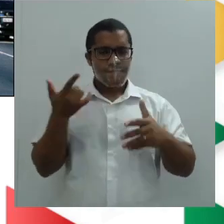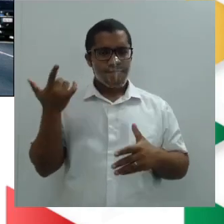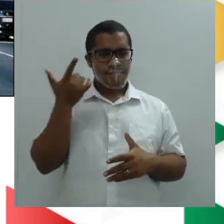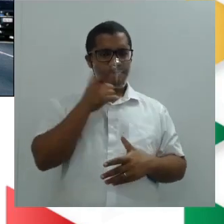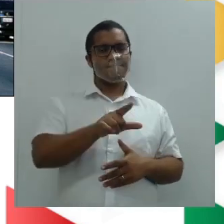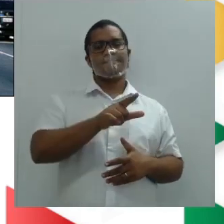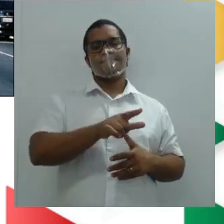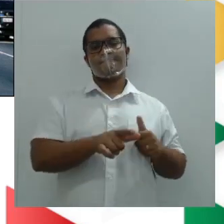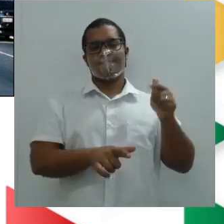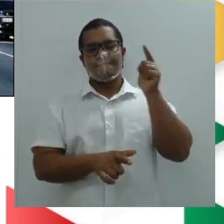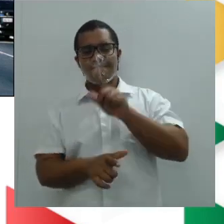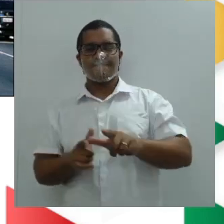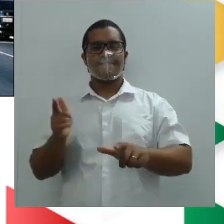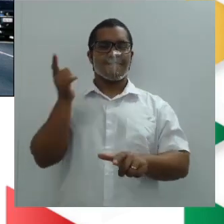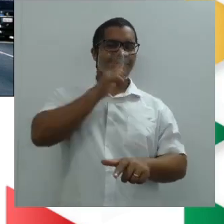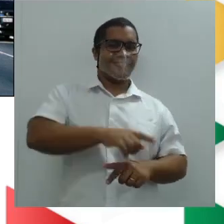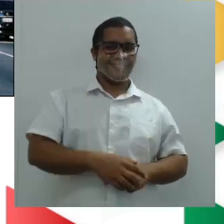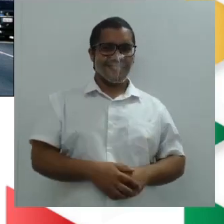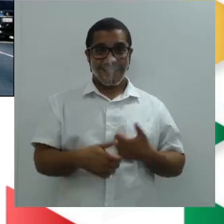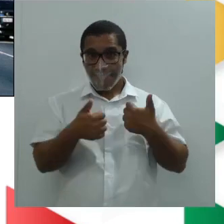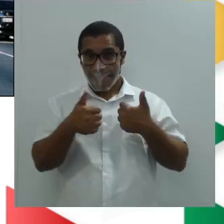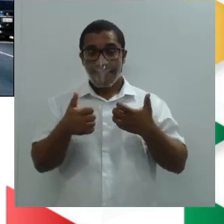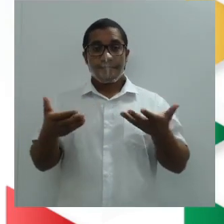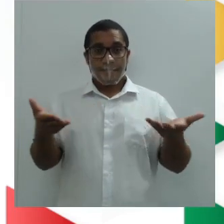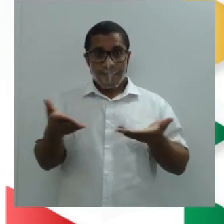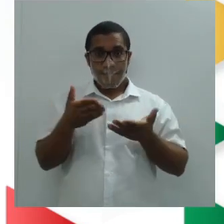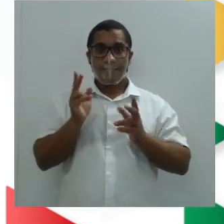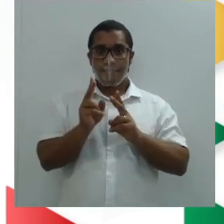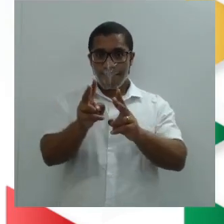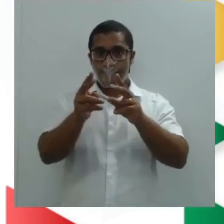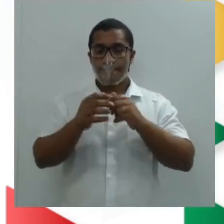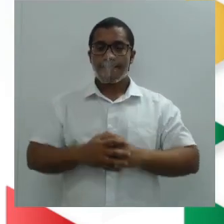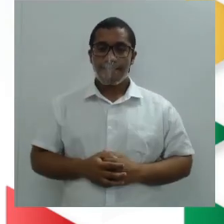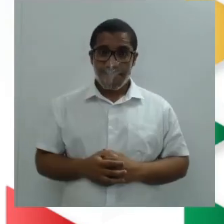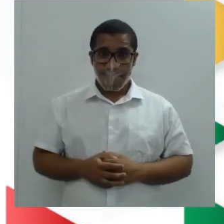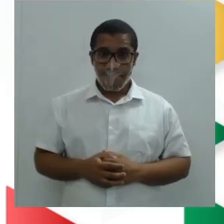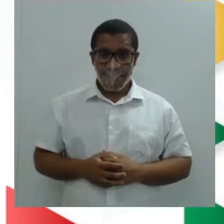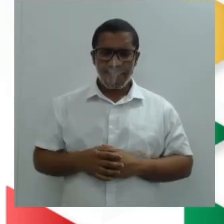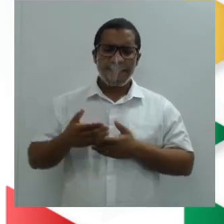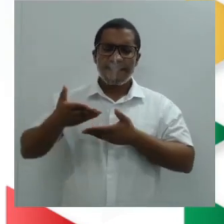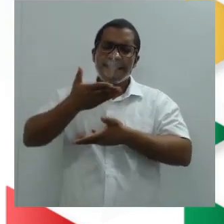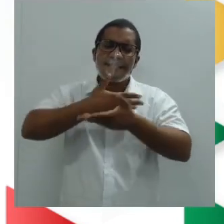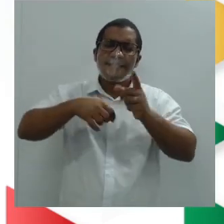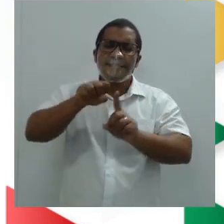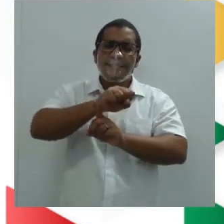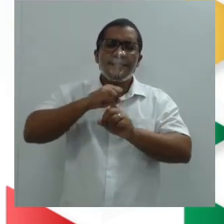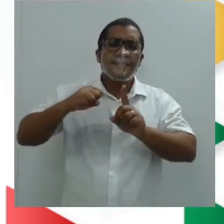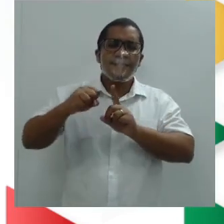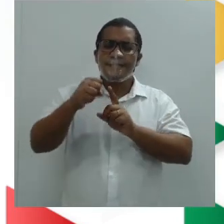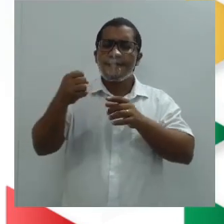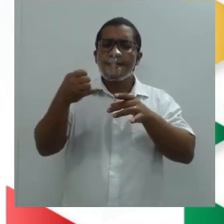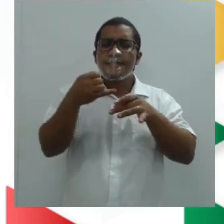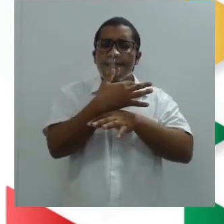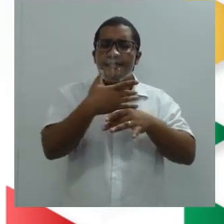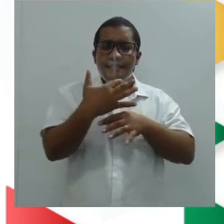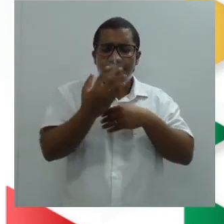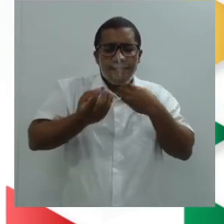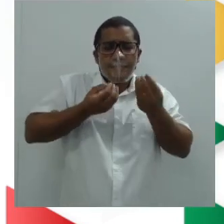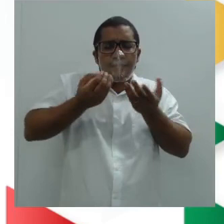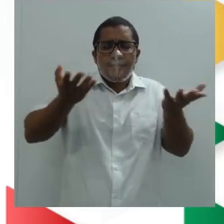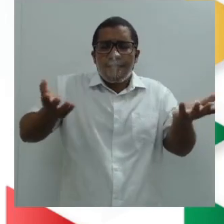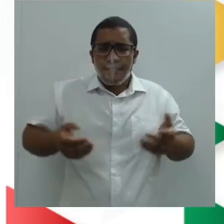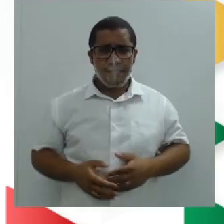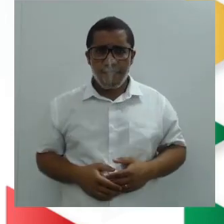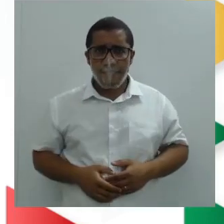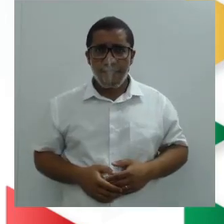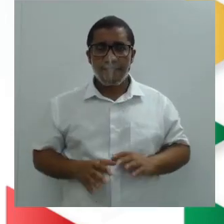certo? Então vamos continuar com nossa palestra para a gente ir aprendendo. Interações sociais na cidade.